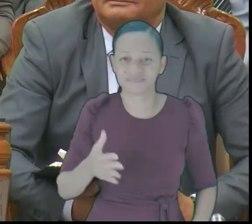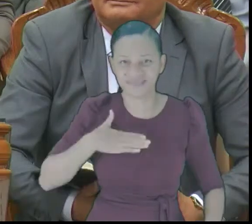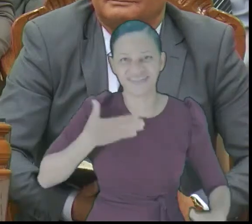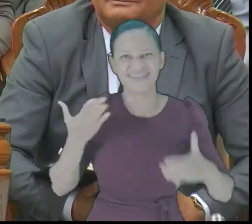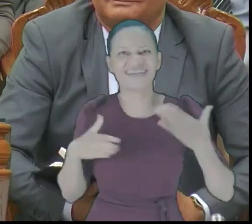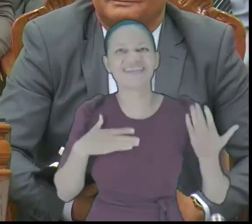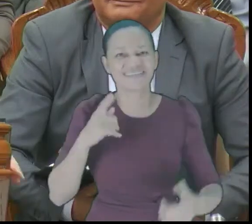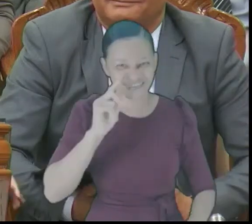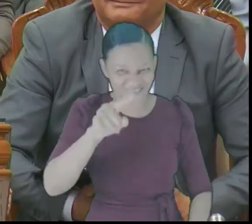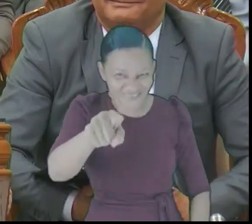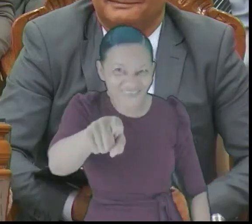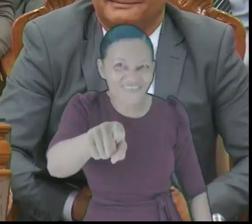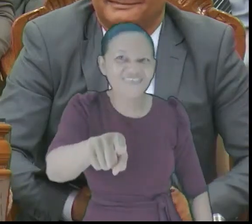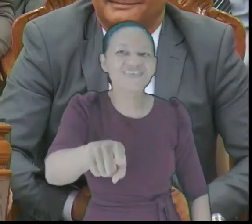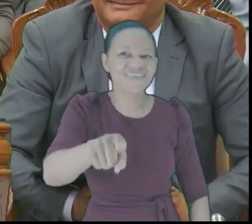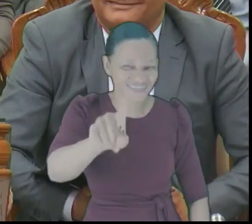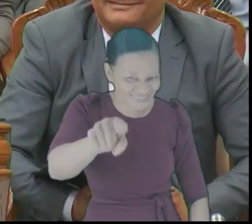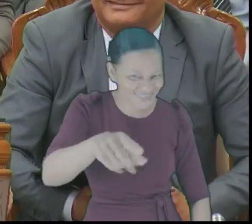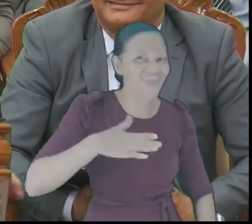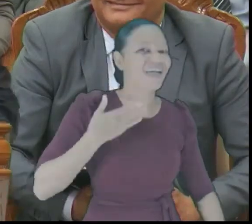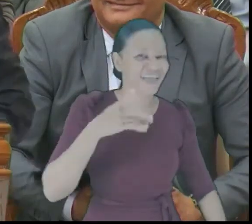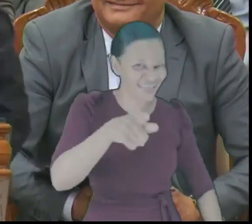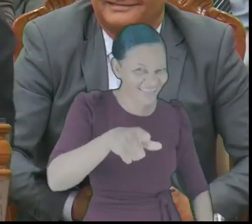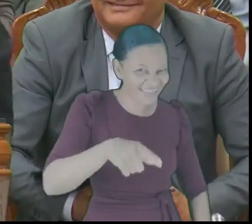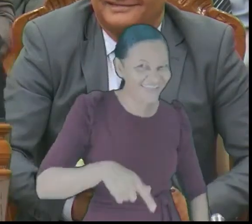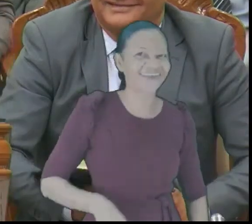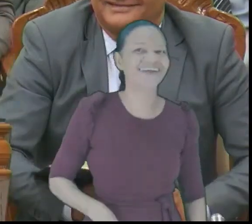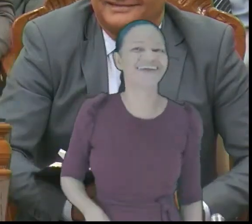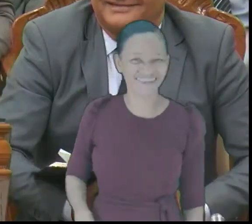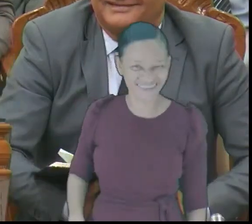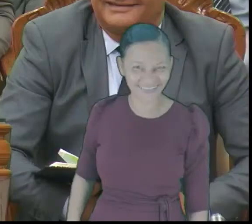Assustou-se? Eu vi quando você se assustou.